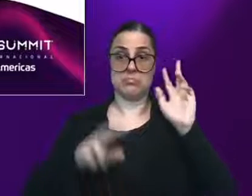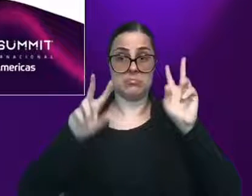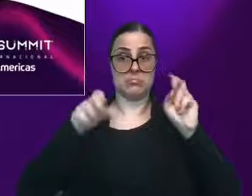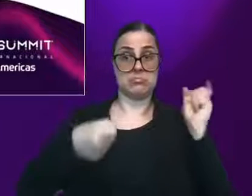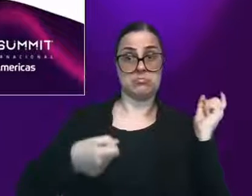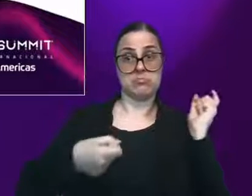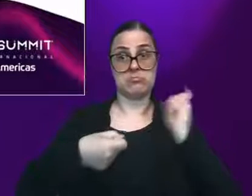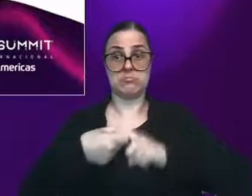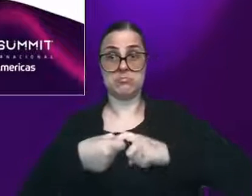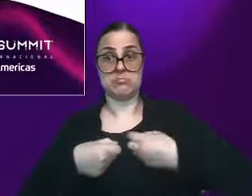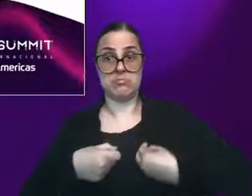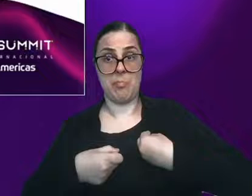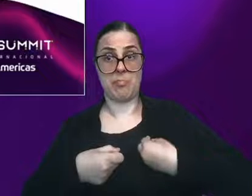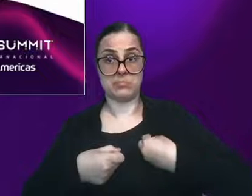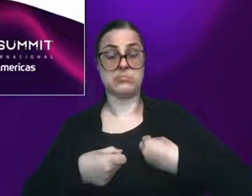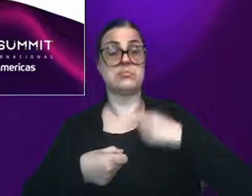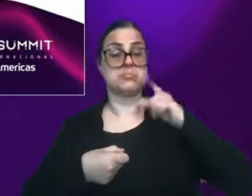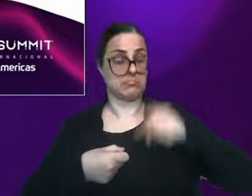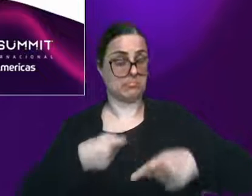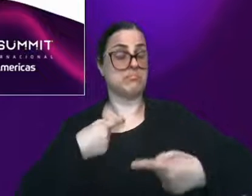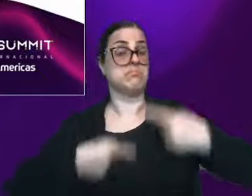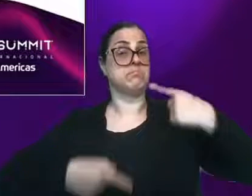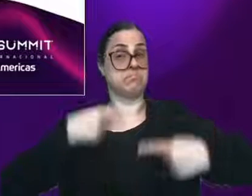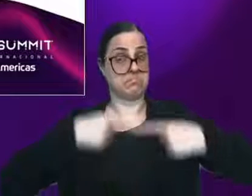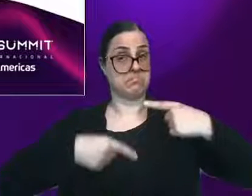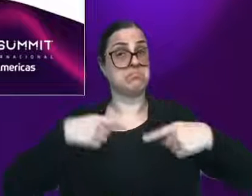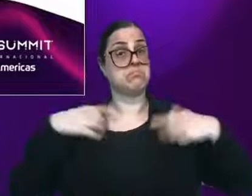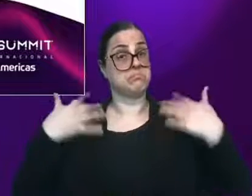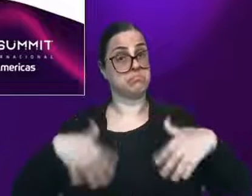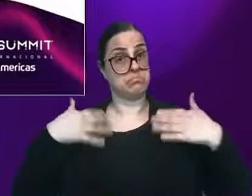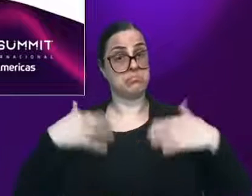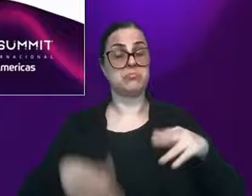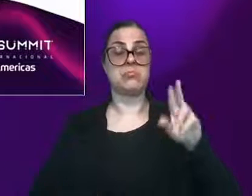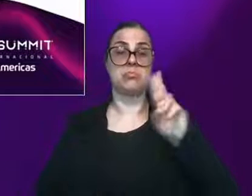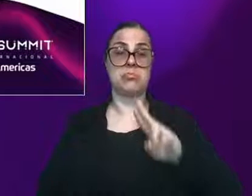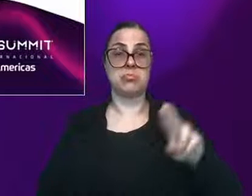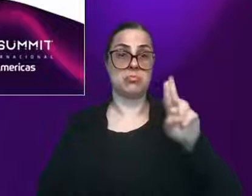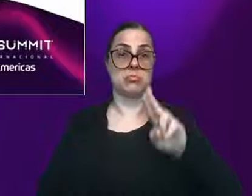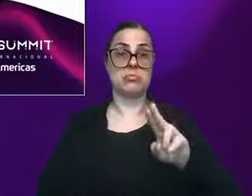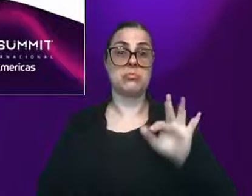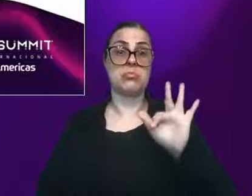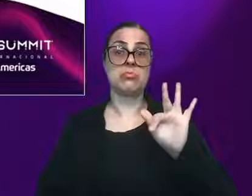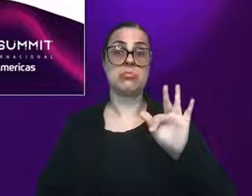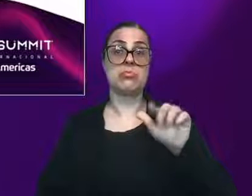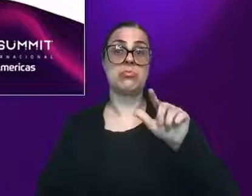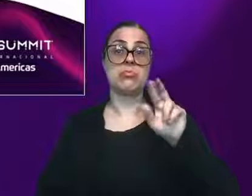de fluidoterapia. A fluidoterapia, nesses